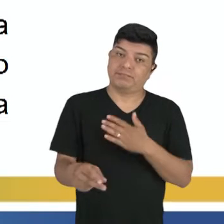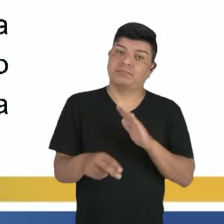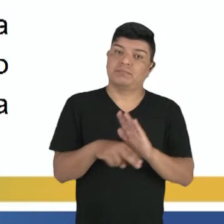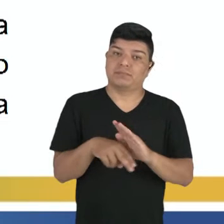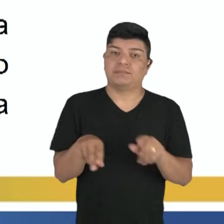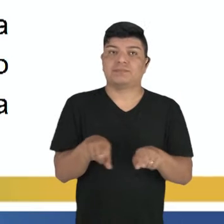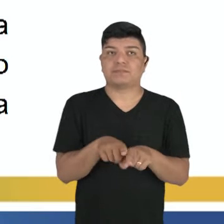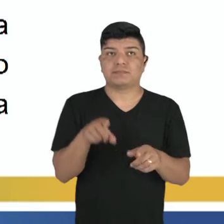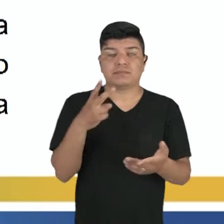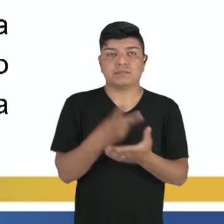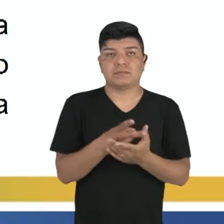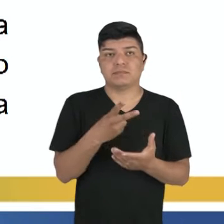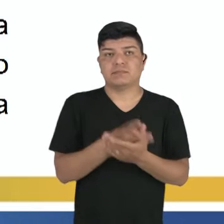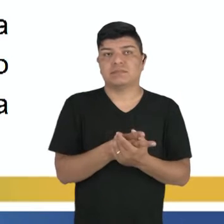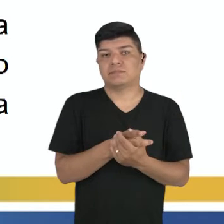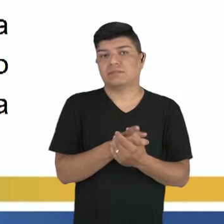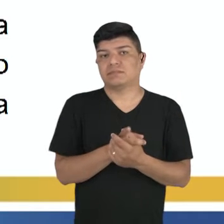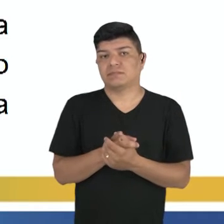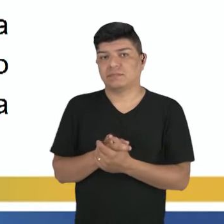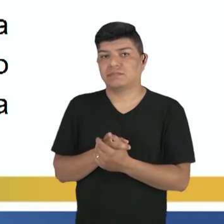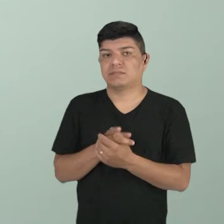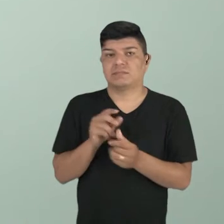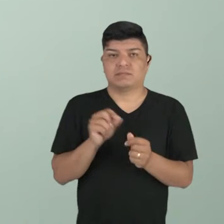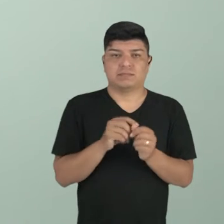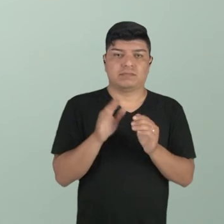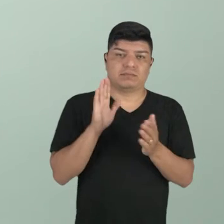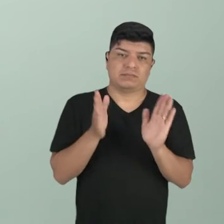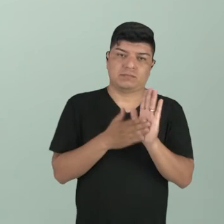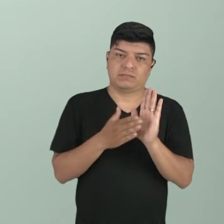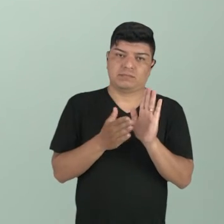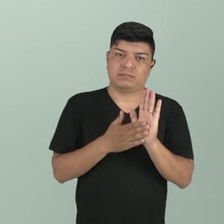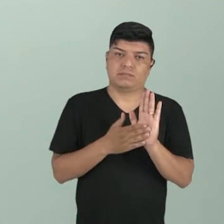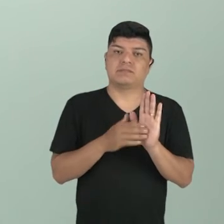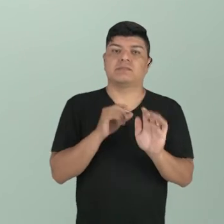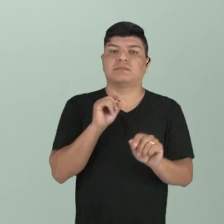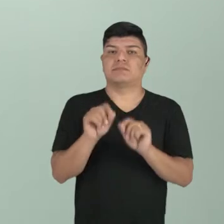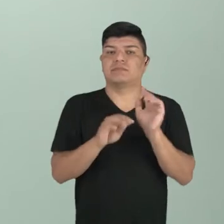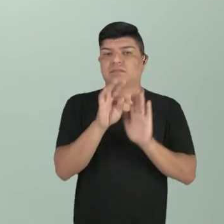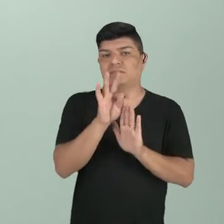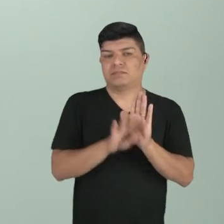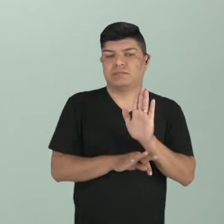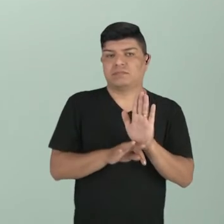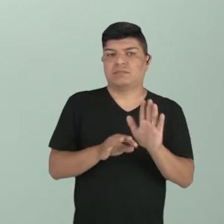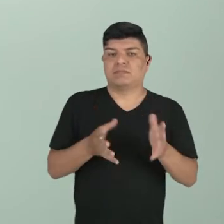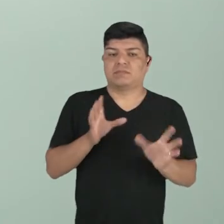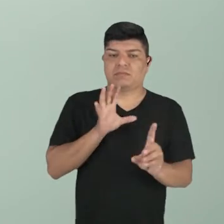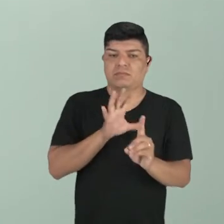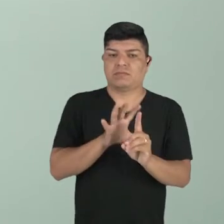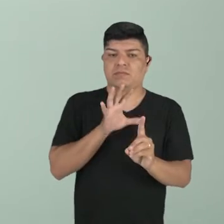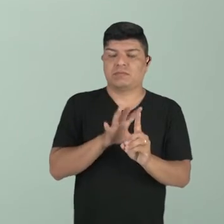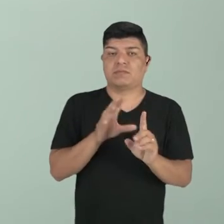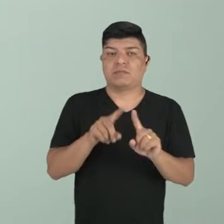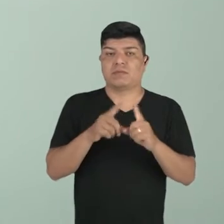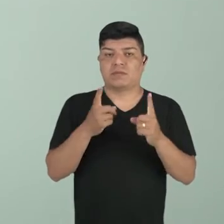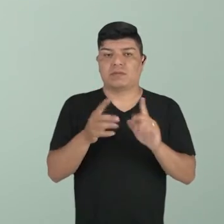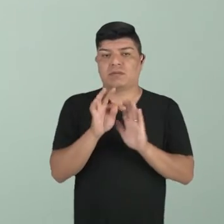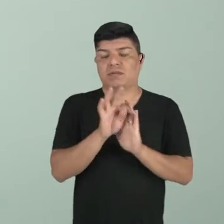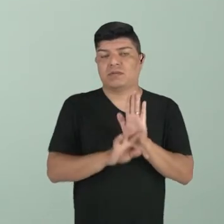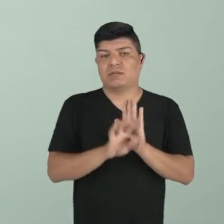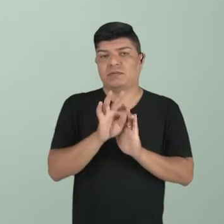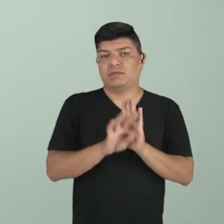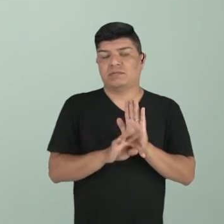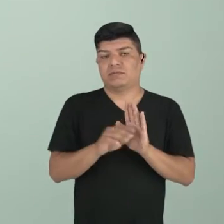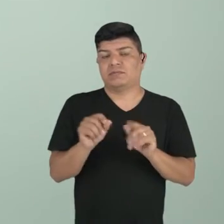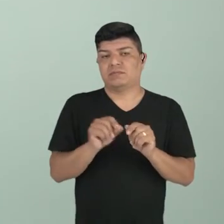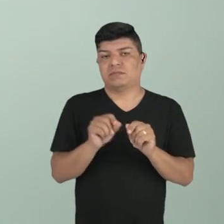seja, toda vez que você vai pegar a proposta de redação do Enem, ele vem com textos motivadores. São textos